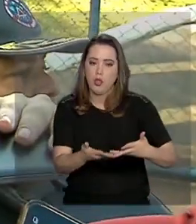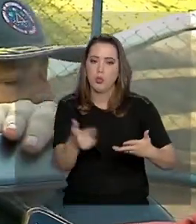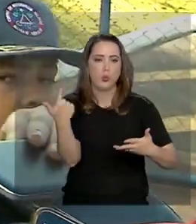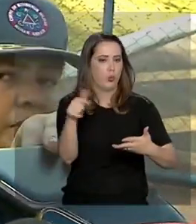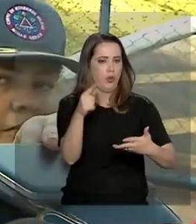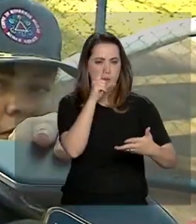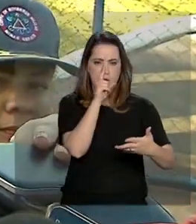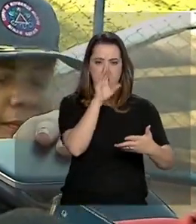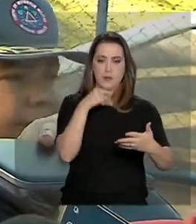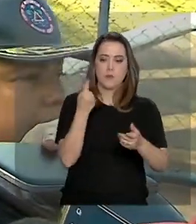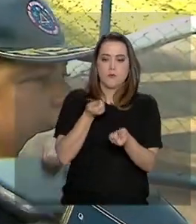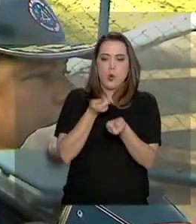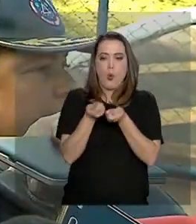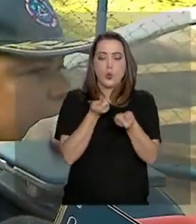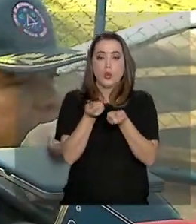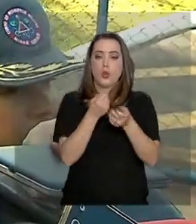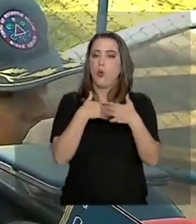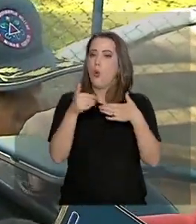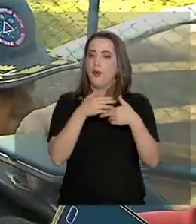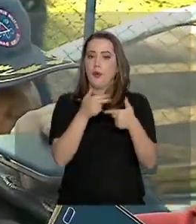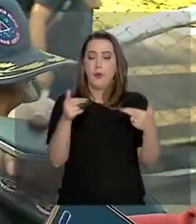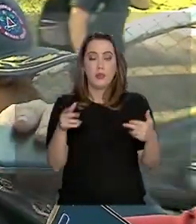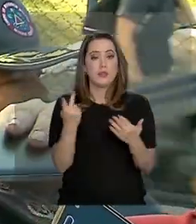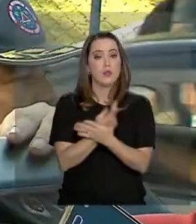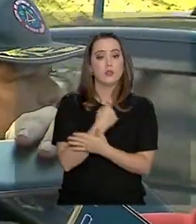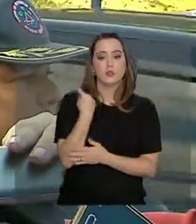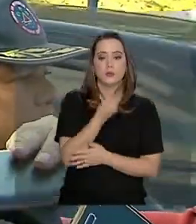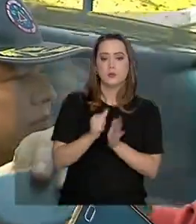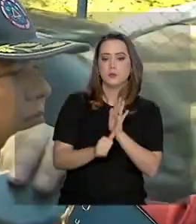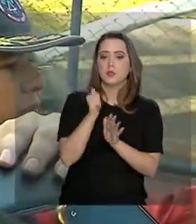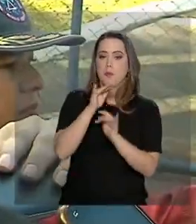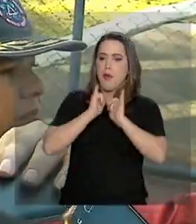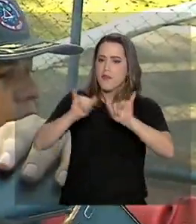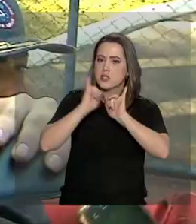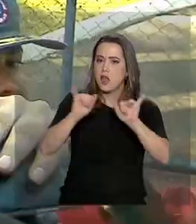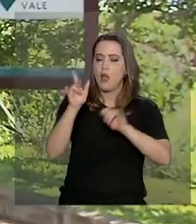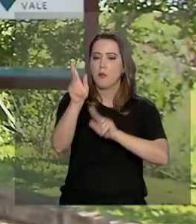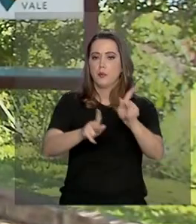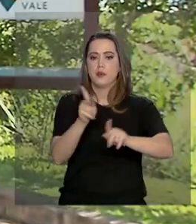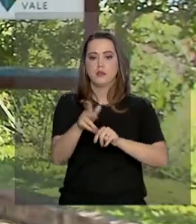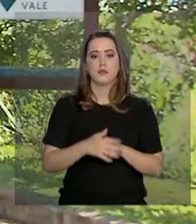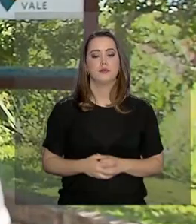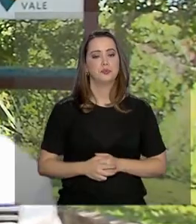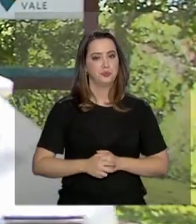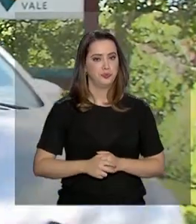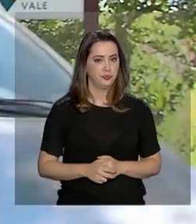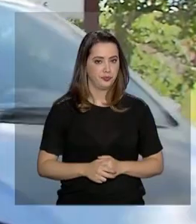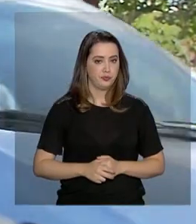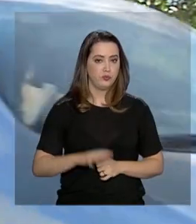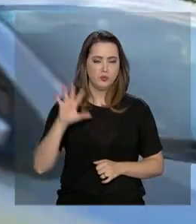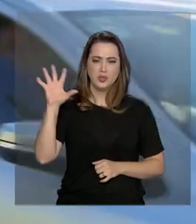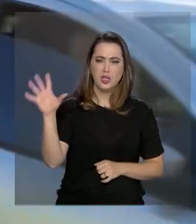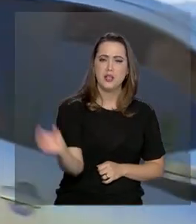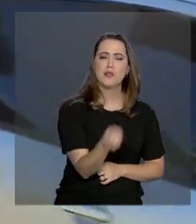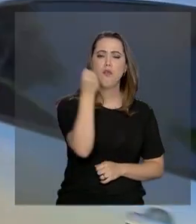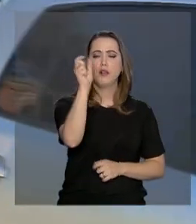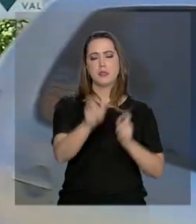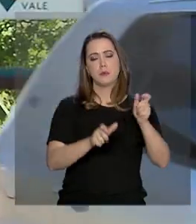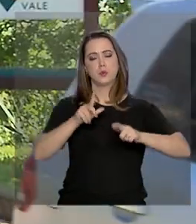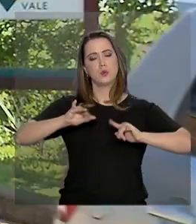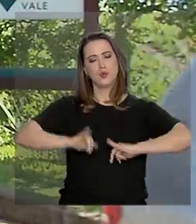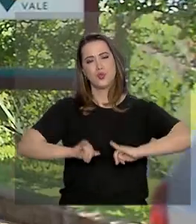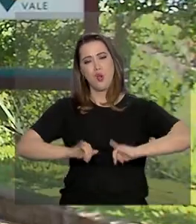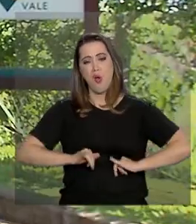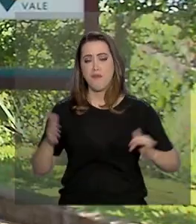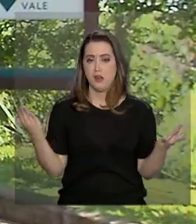mas nós continuamos o monitoramento e se qualquer coisa acontecer seremos os primeiros a acionar a população. Além de resgatar as vítimas, neste momento,